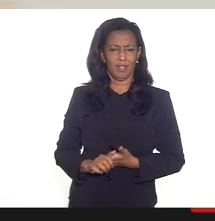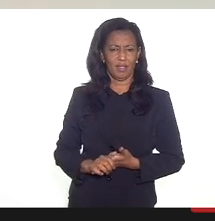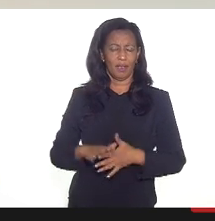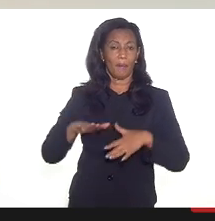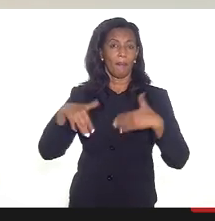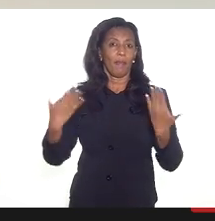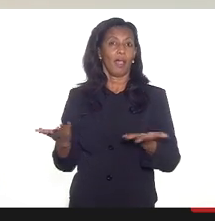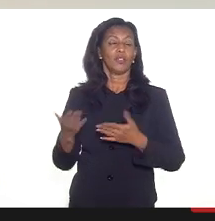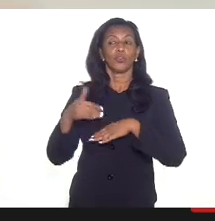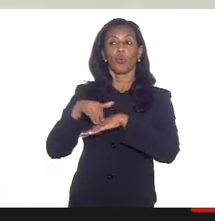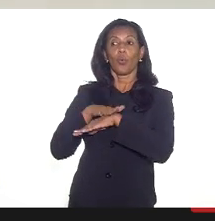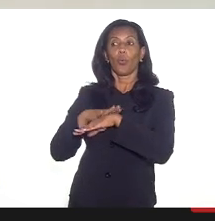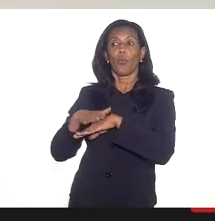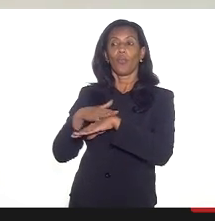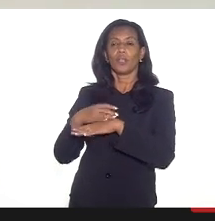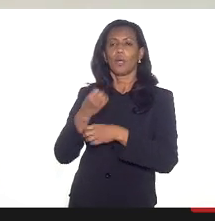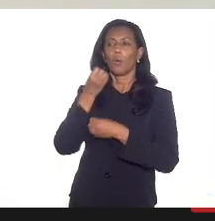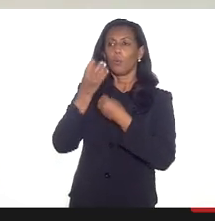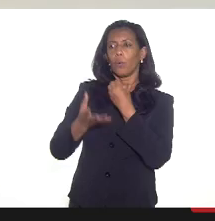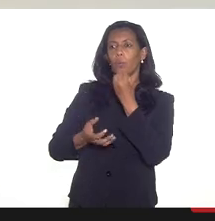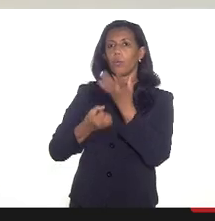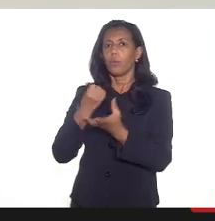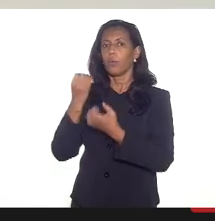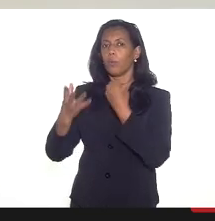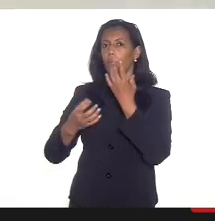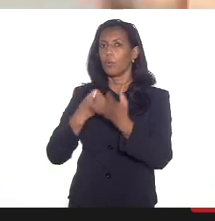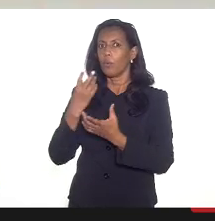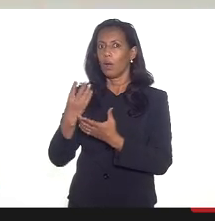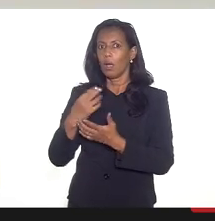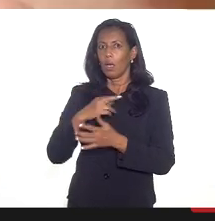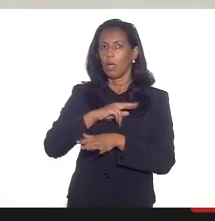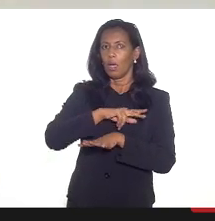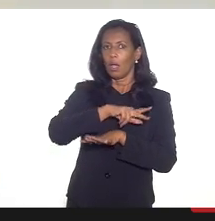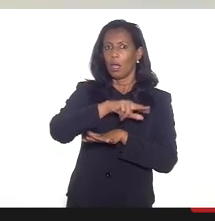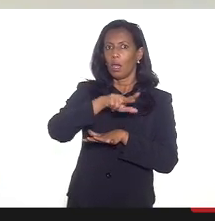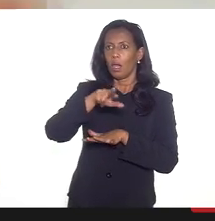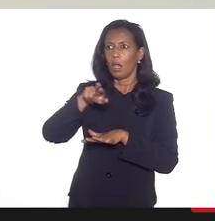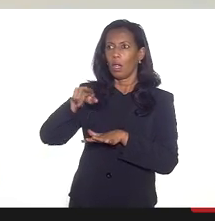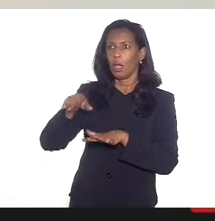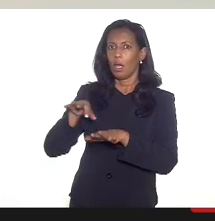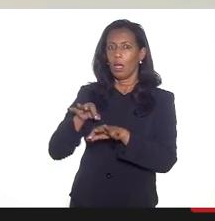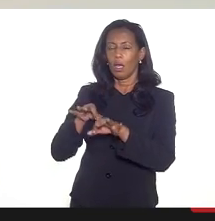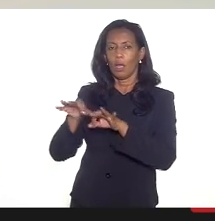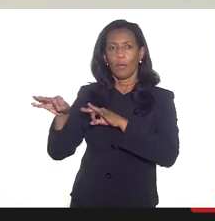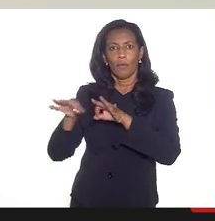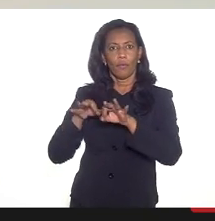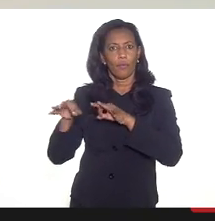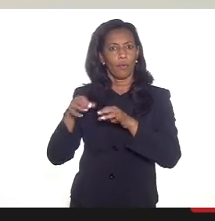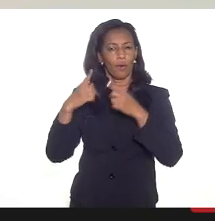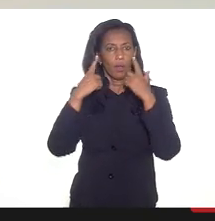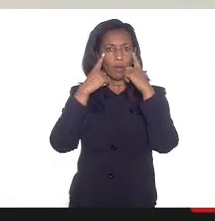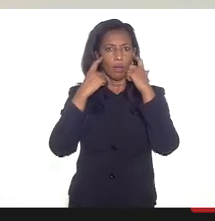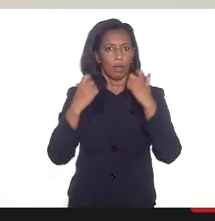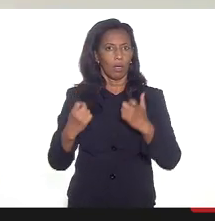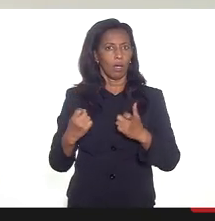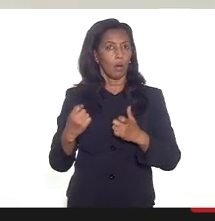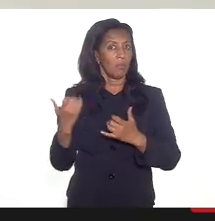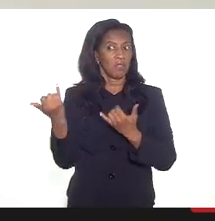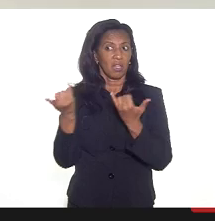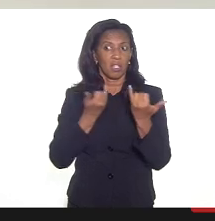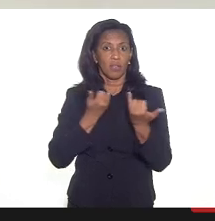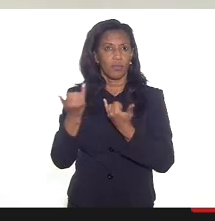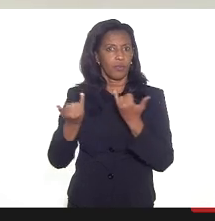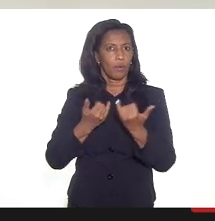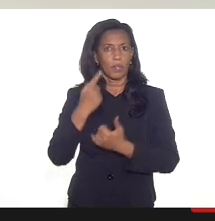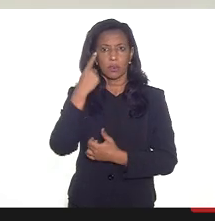começa a conversar, ela começa a prestar o depoimento dela, ela começa a contar diversas outras formas de violência que ela sofreu, mas que ela não tinha informação de que